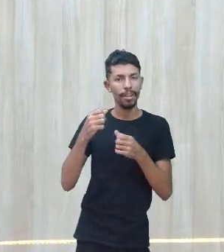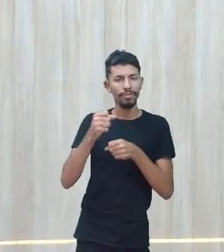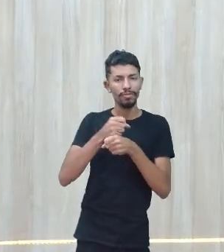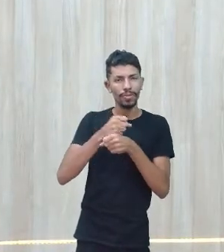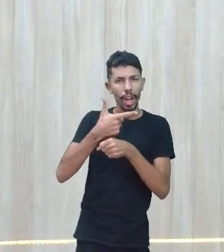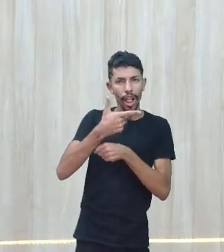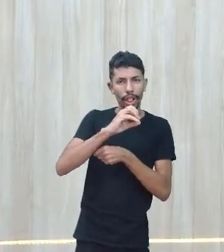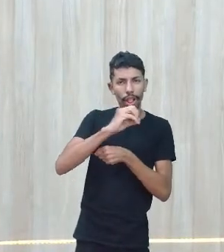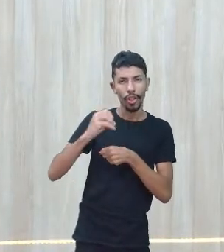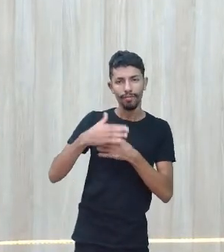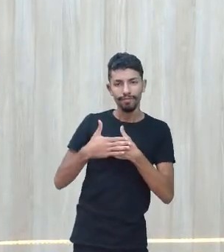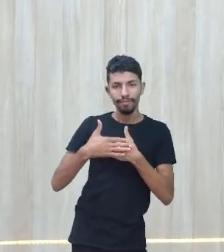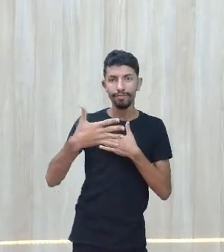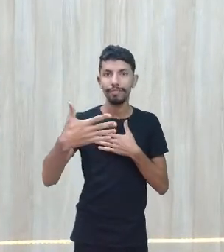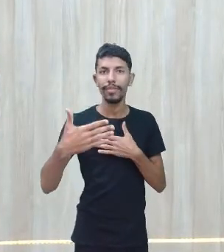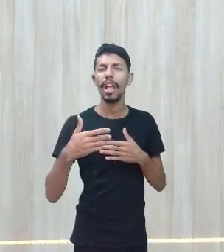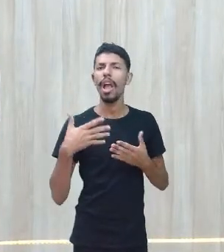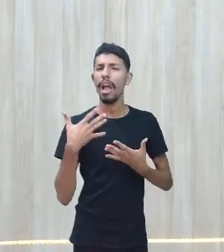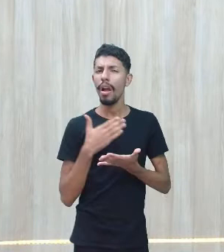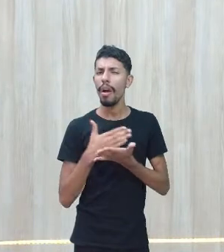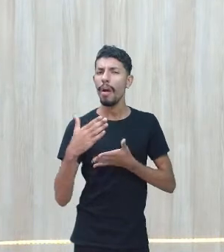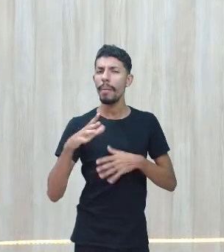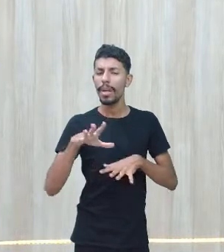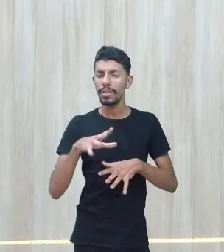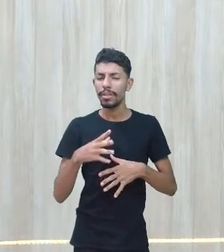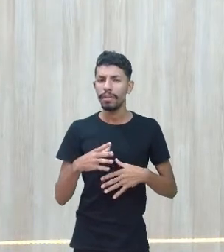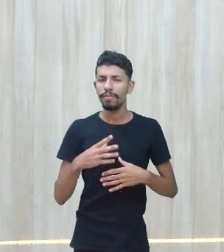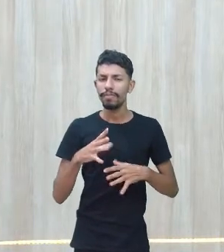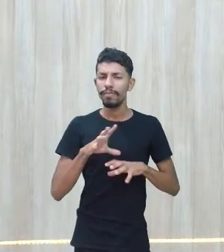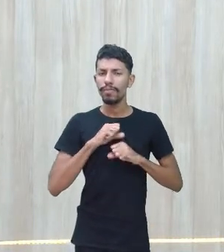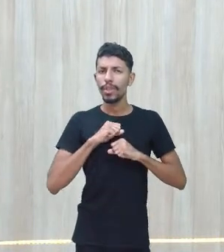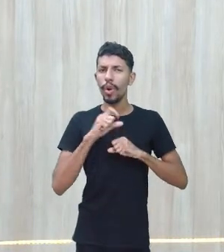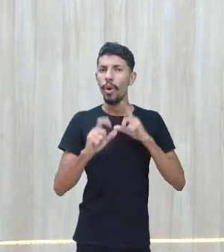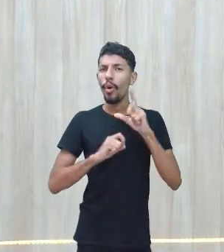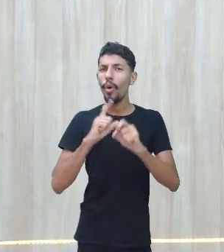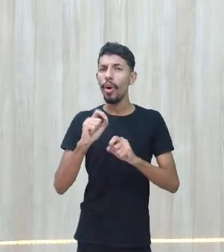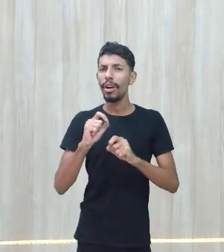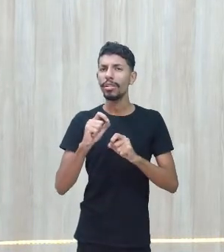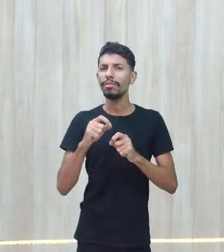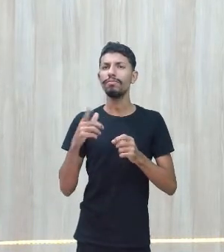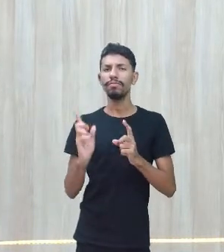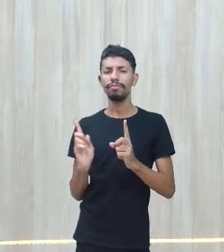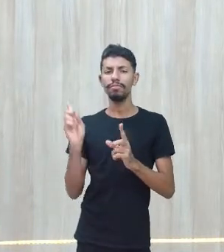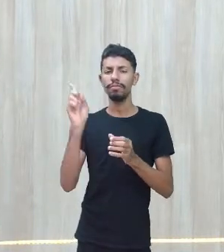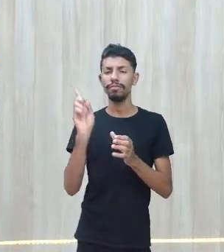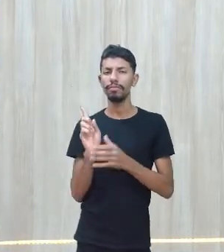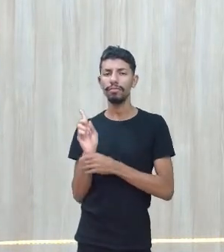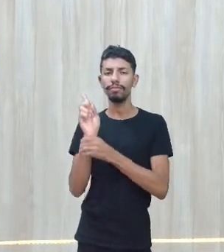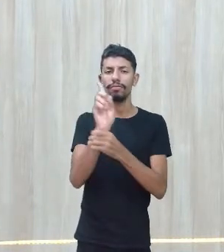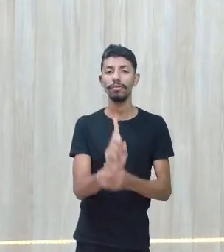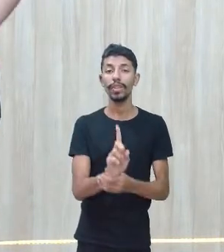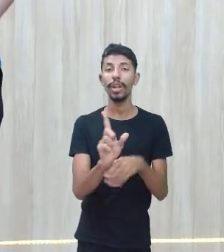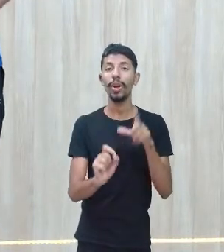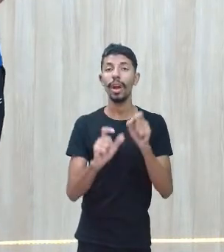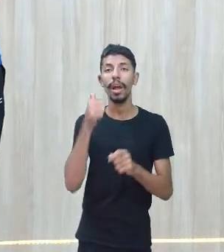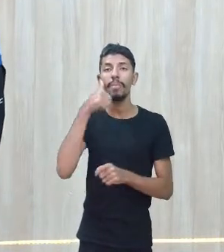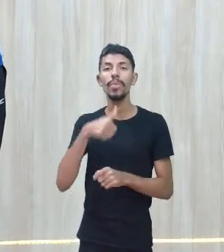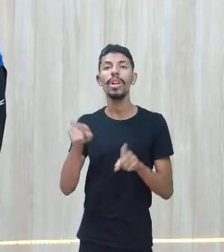incorporar a sua banda, mulheres cantoras, né? E aí a gente